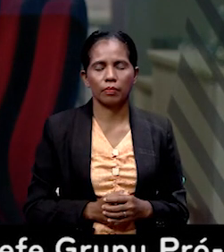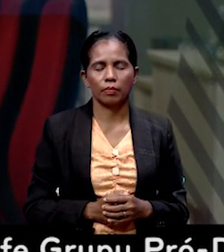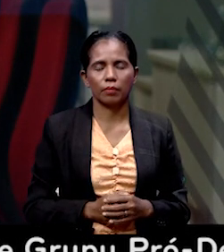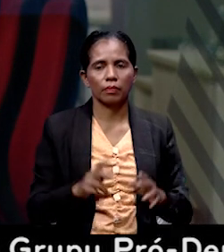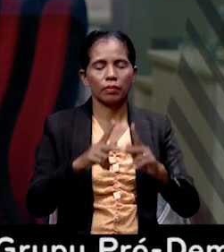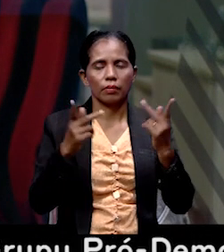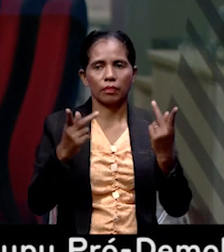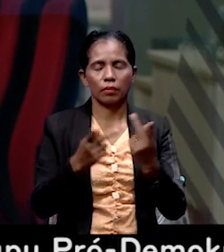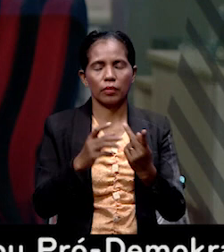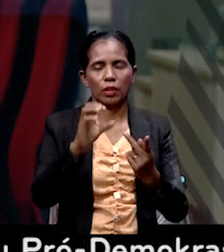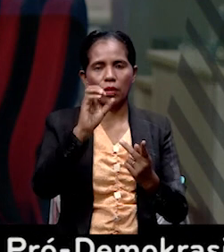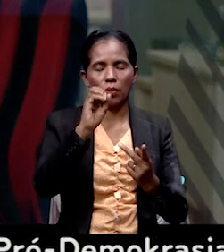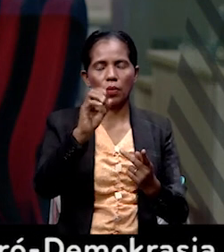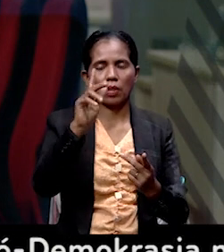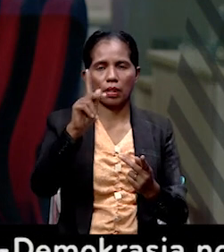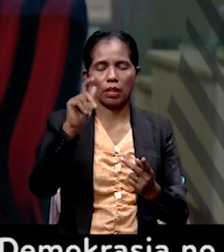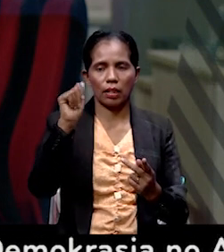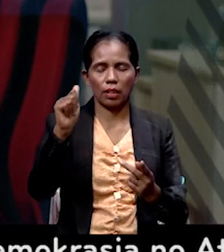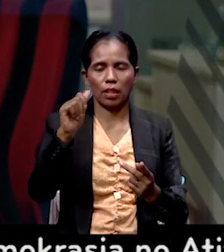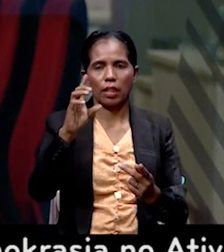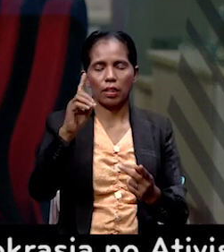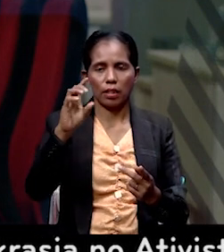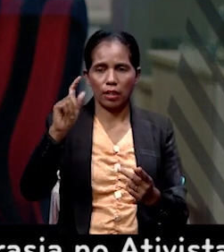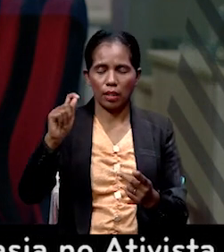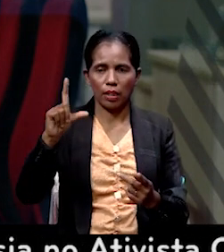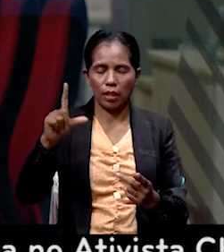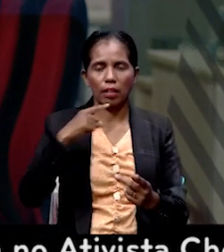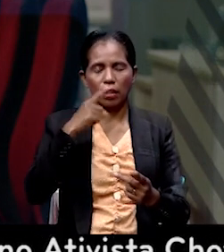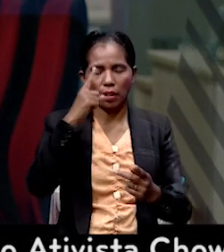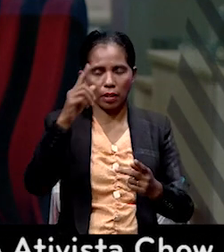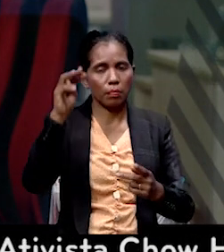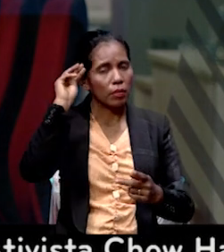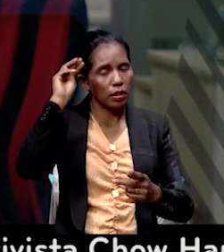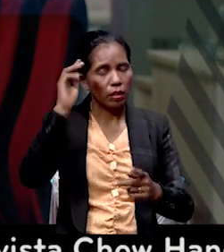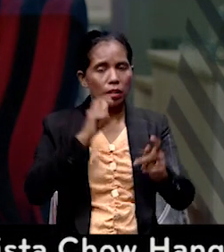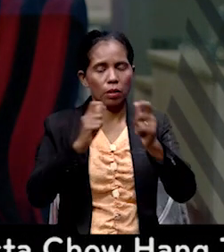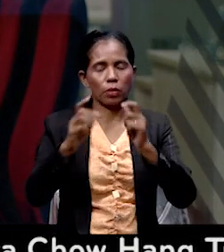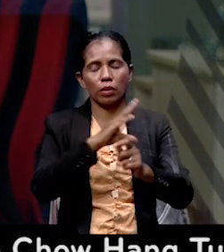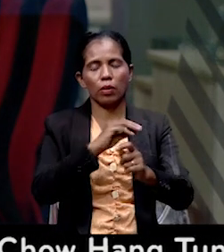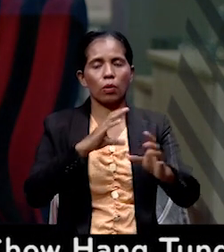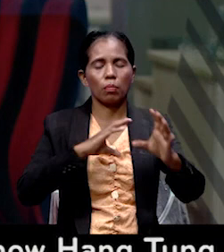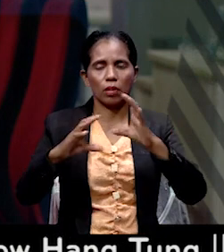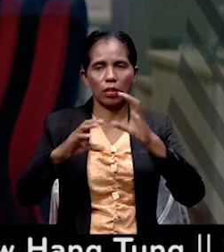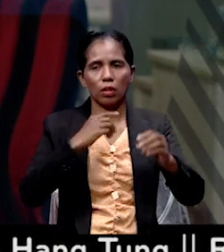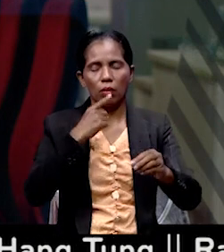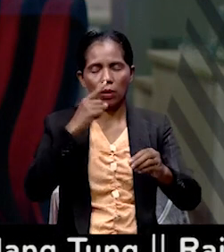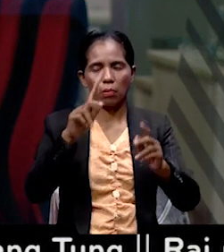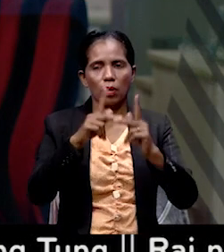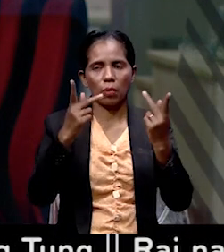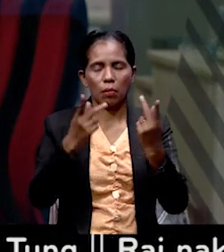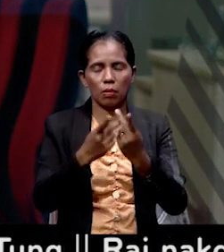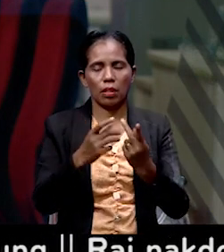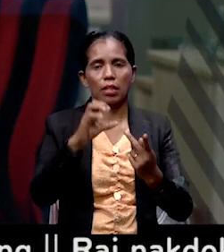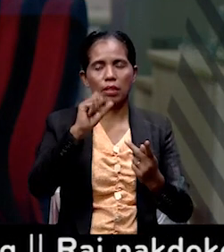Companhia Oca Detel questiona a declaração do Ministro de Transporte e Comunicação com a posição Companhia